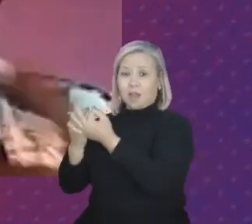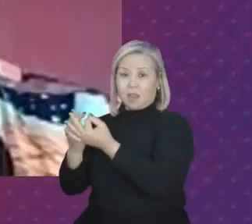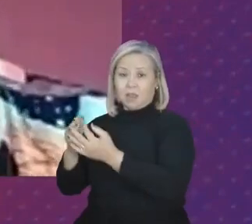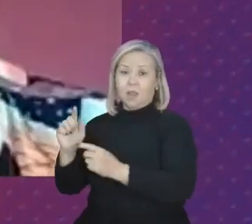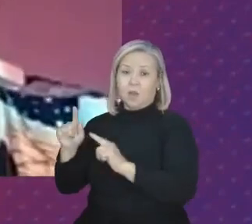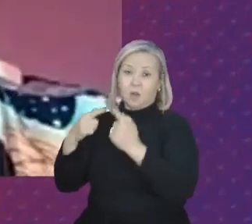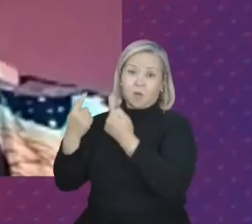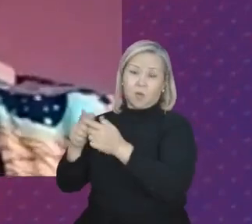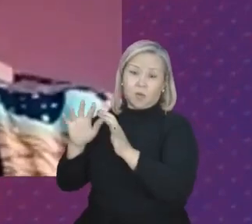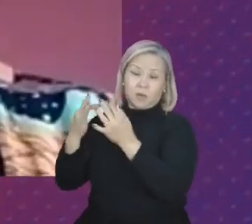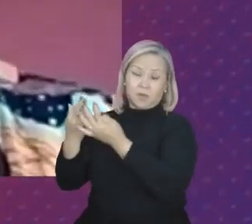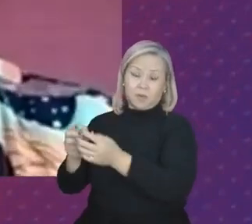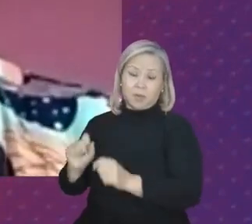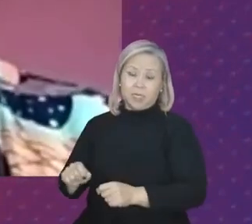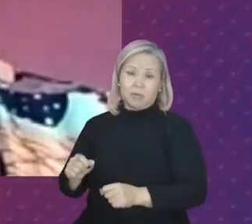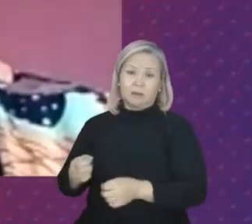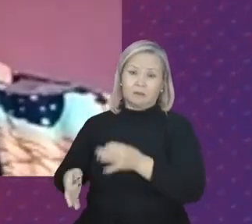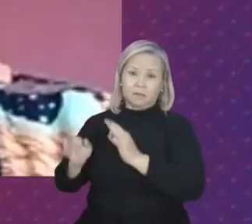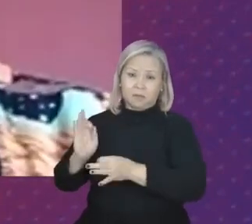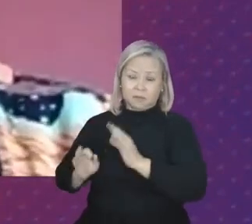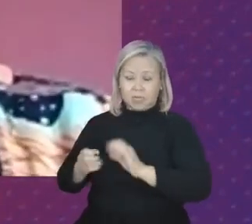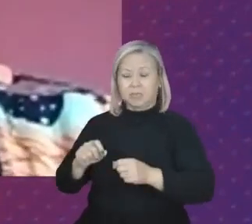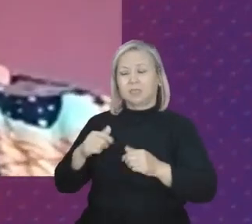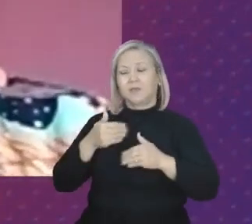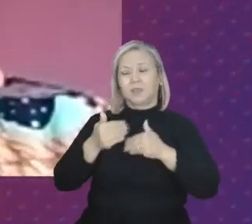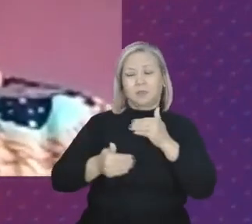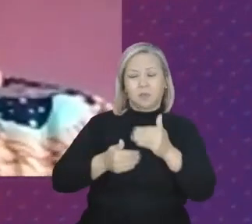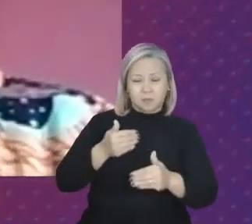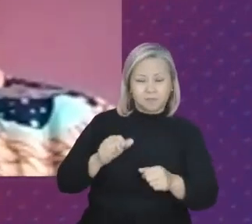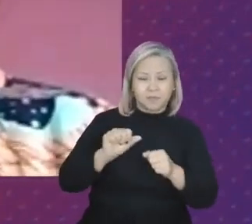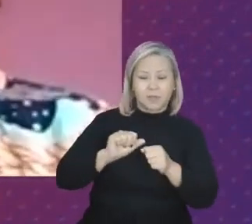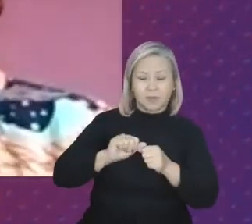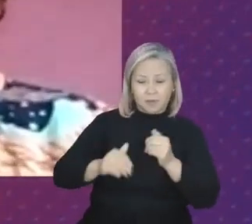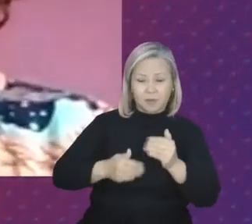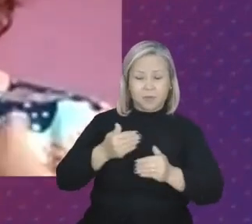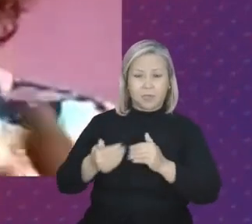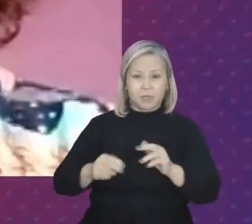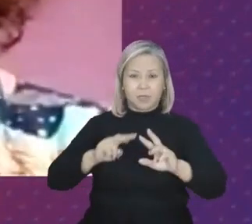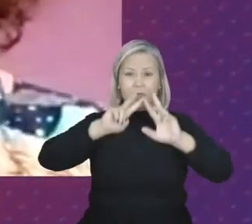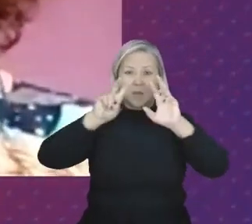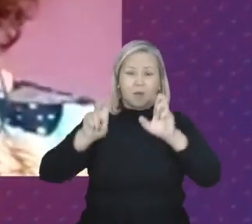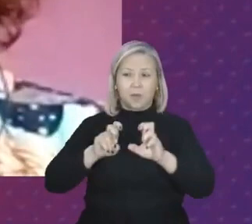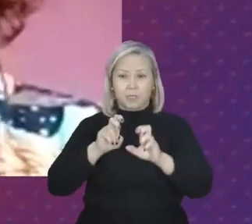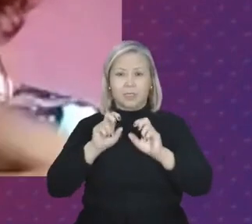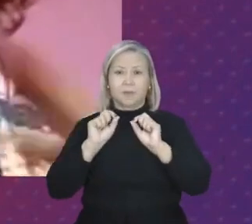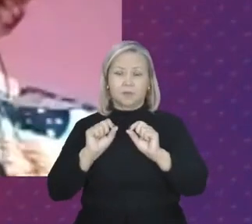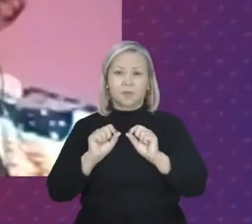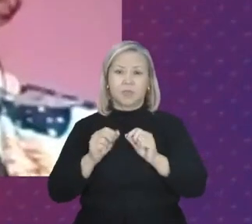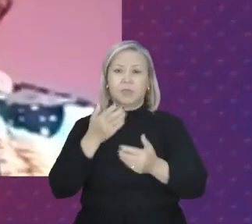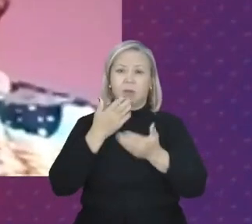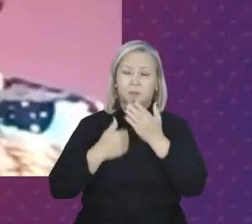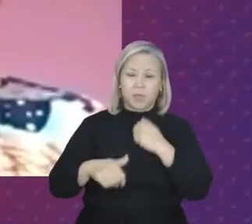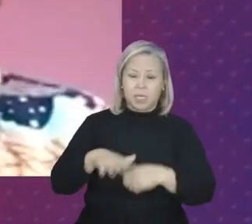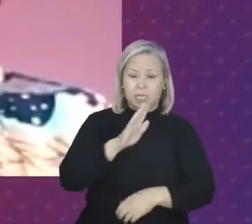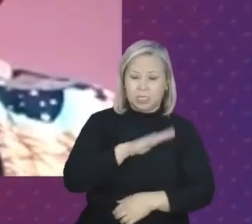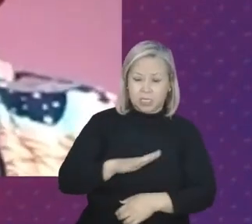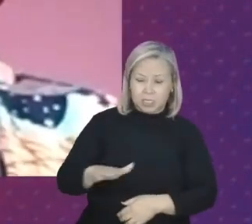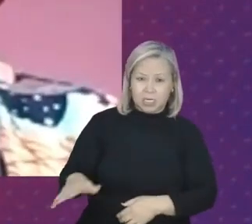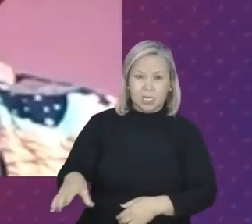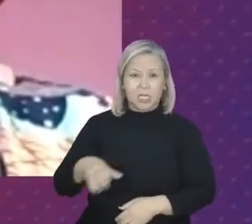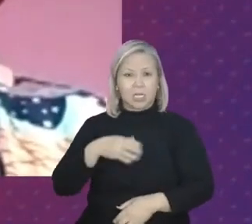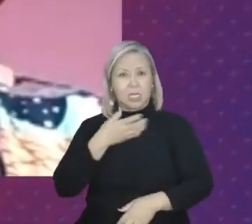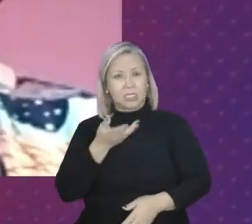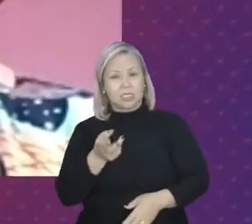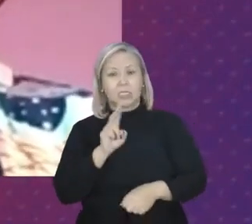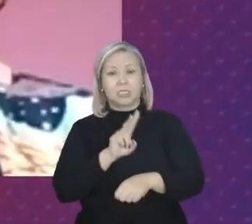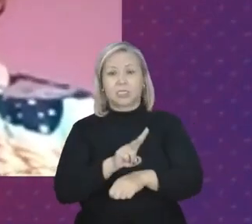família vai ser feito aí todos os processamentos voltados para a questão de alimentos, para a questão de criança, adolescente, guarda.